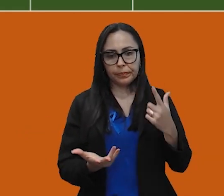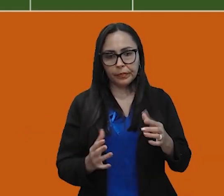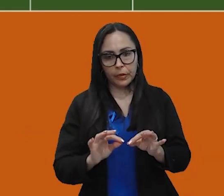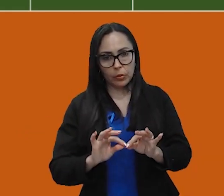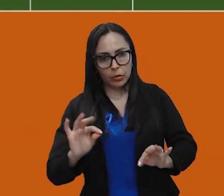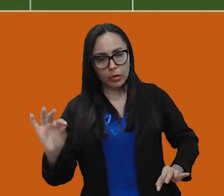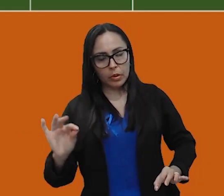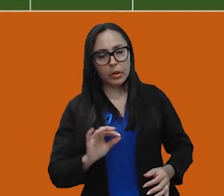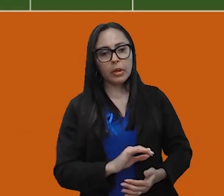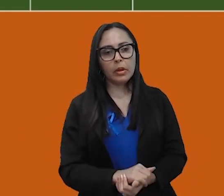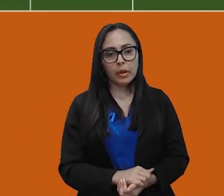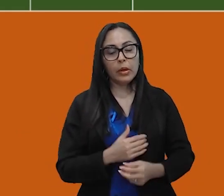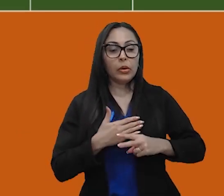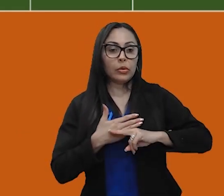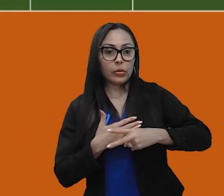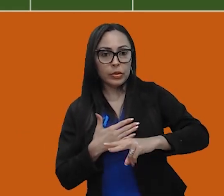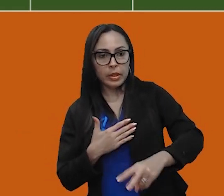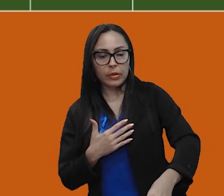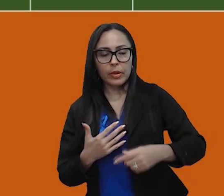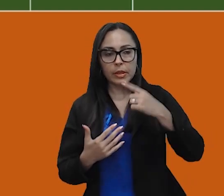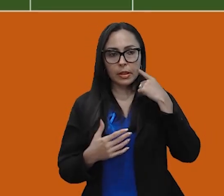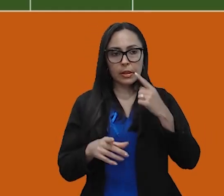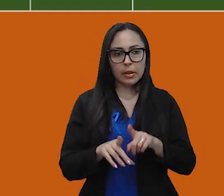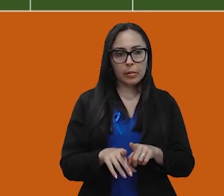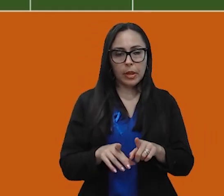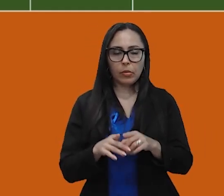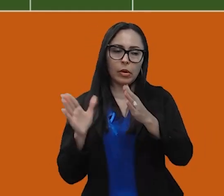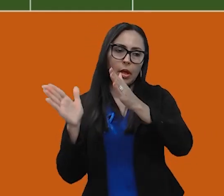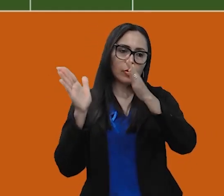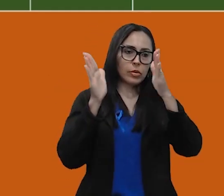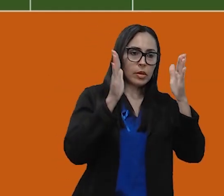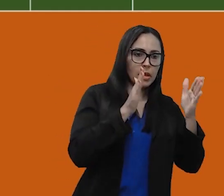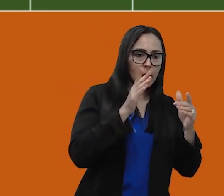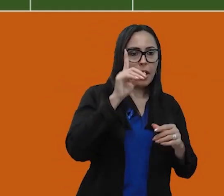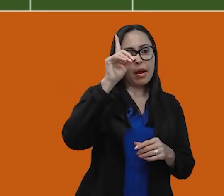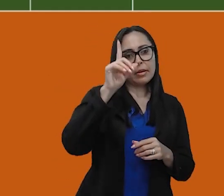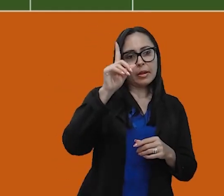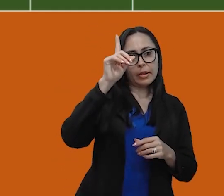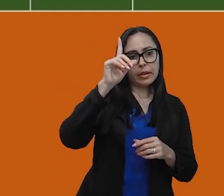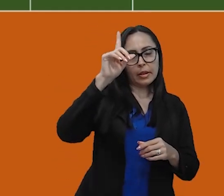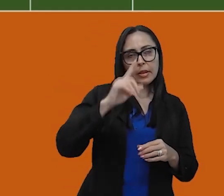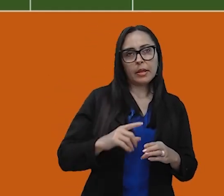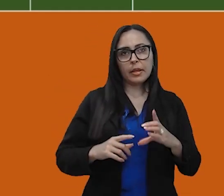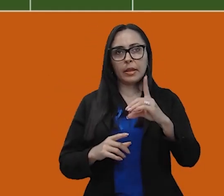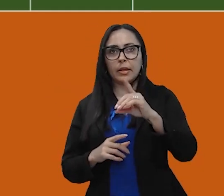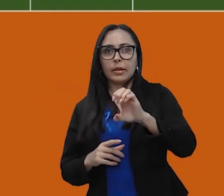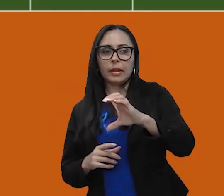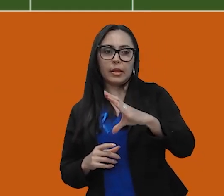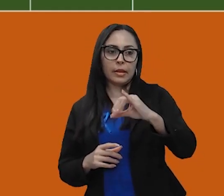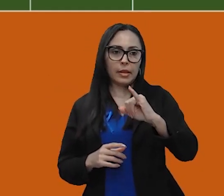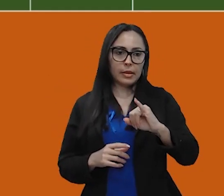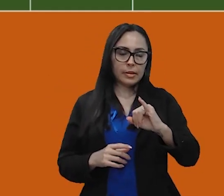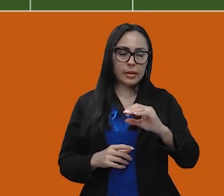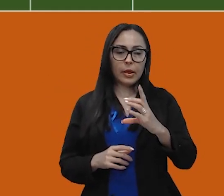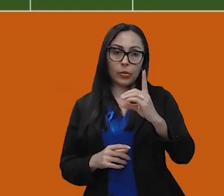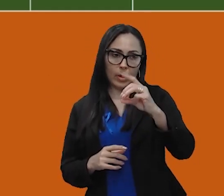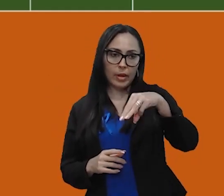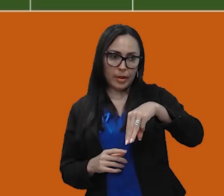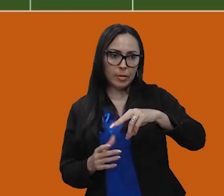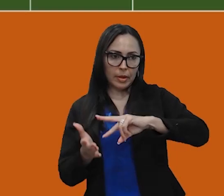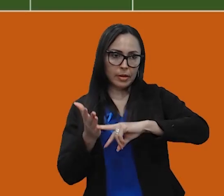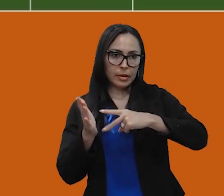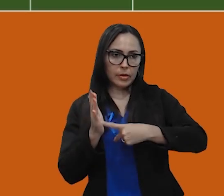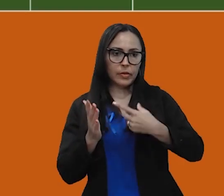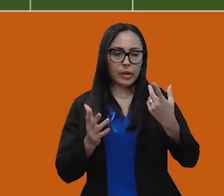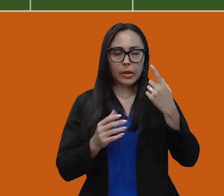Em consequência disso, eu também tenho submúltiplos, que eu tenho ali o decímetro, que é o dm, eu vou